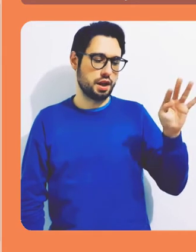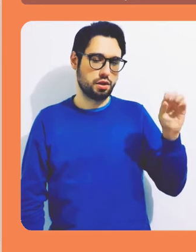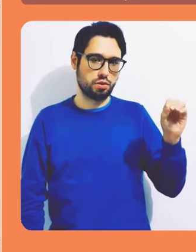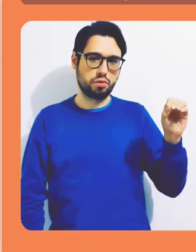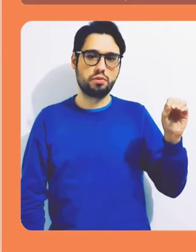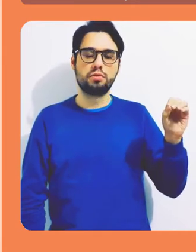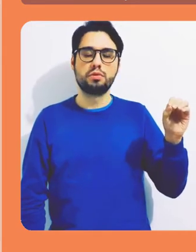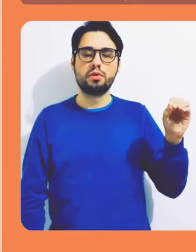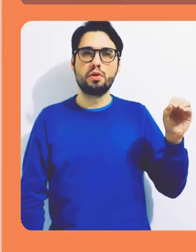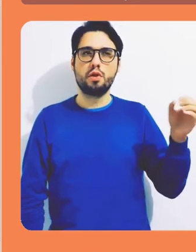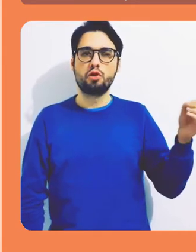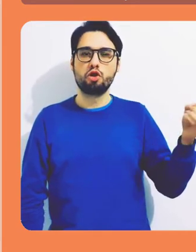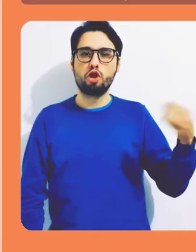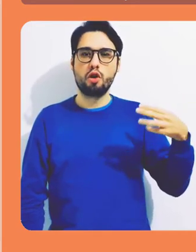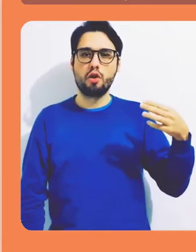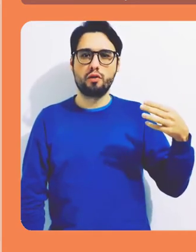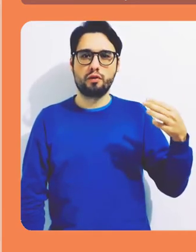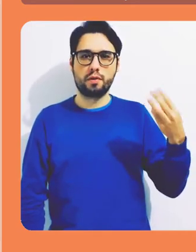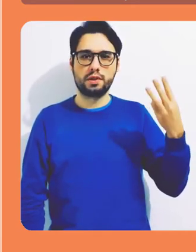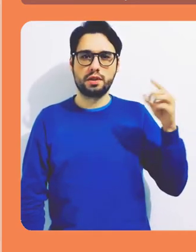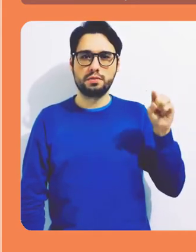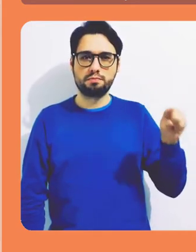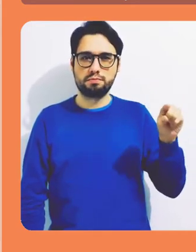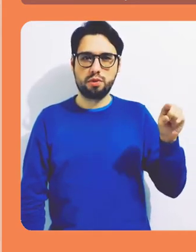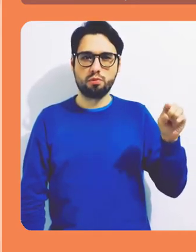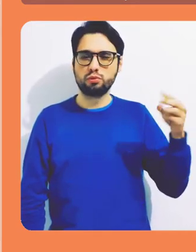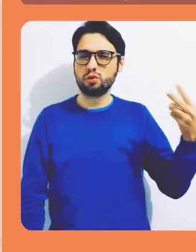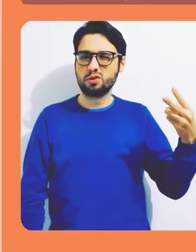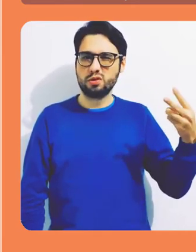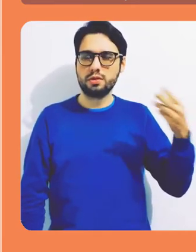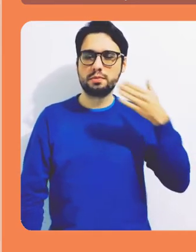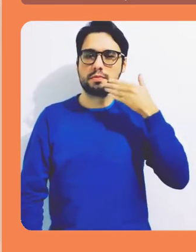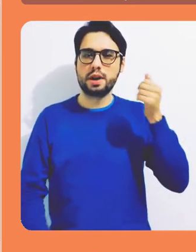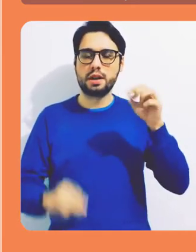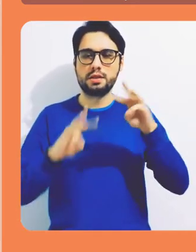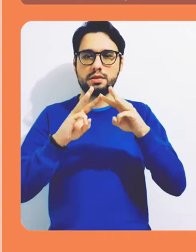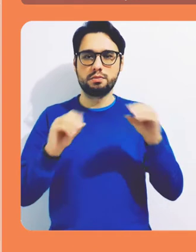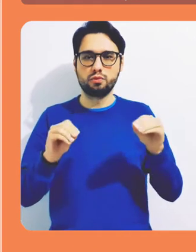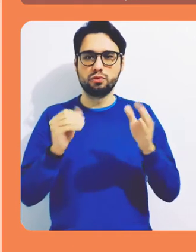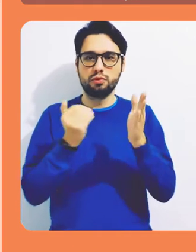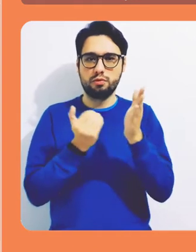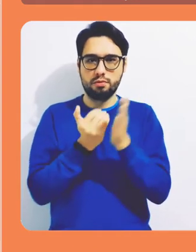o editor de texto padrão agora do Moodle a partir da versão